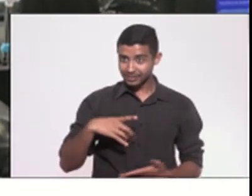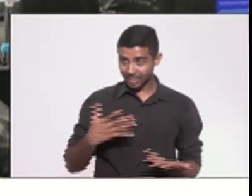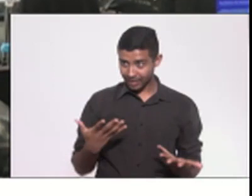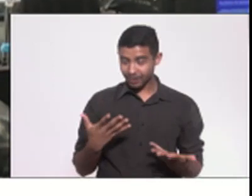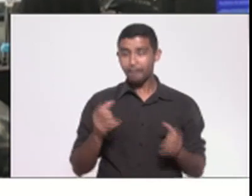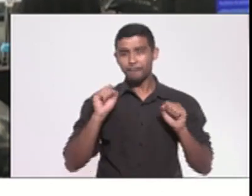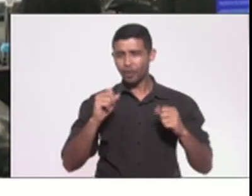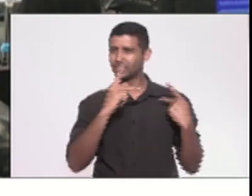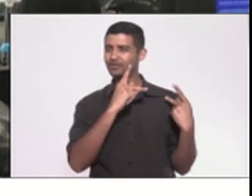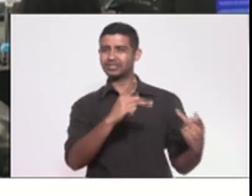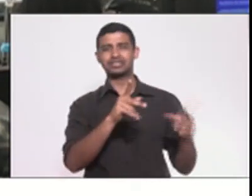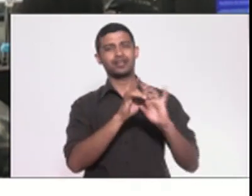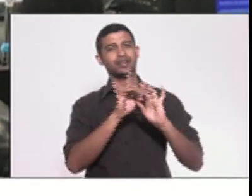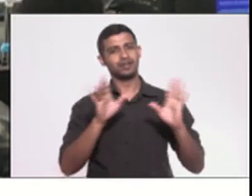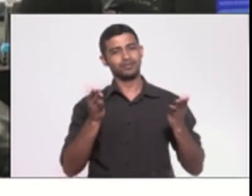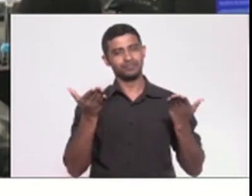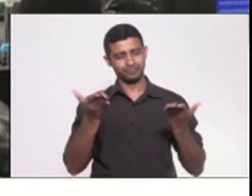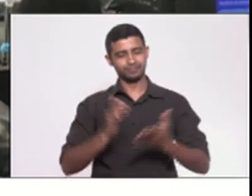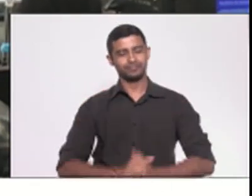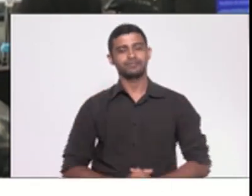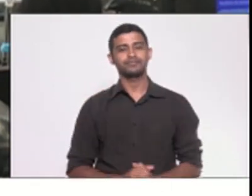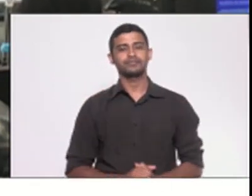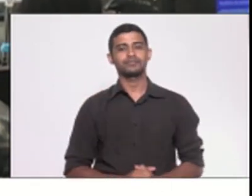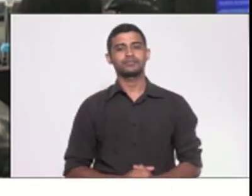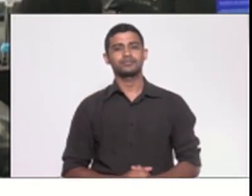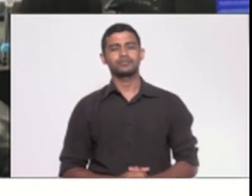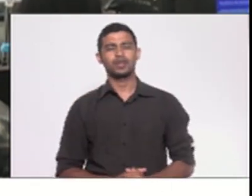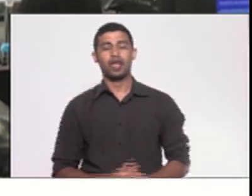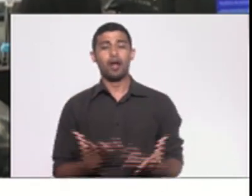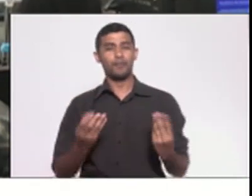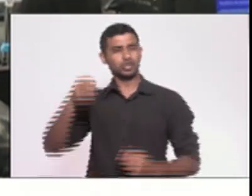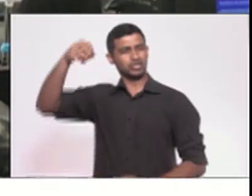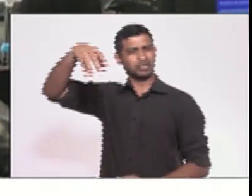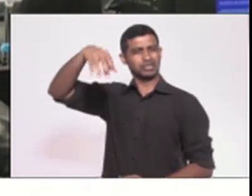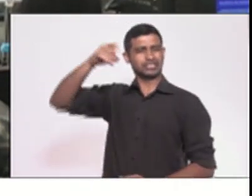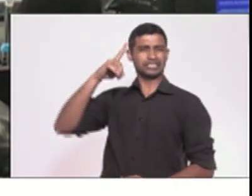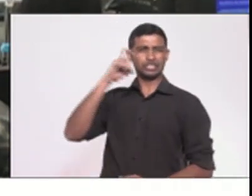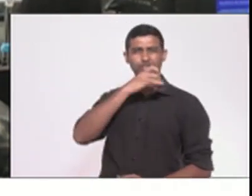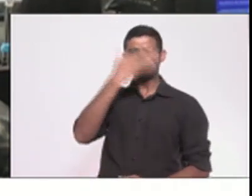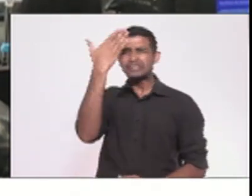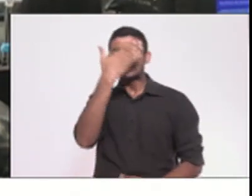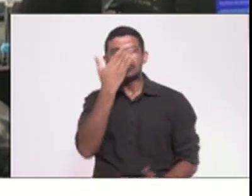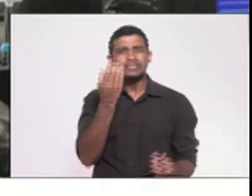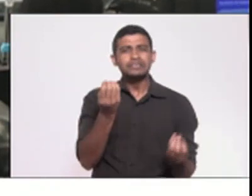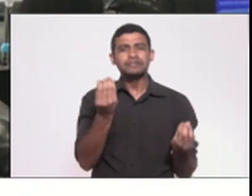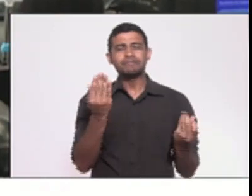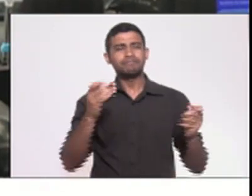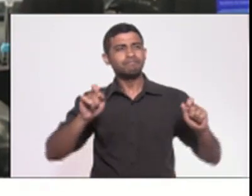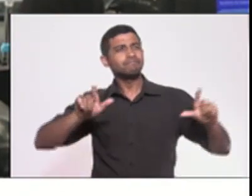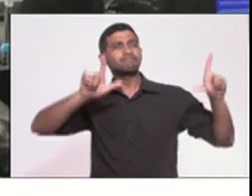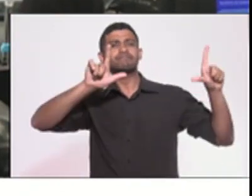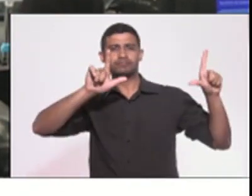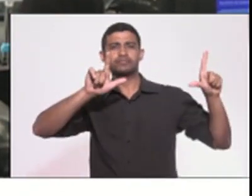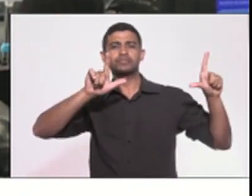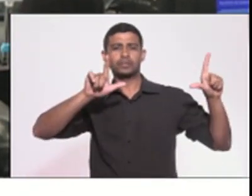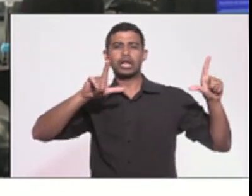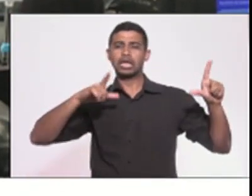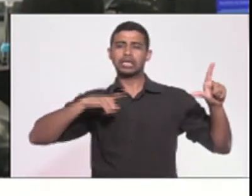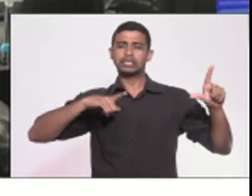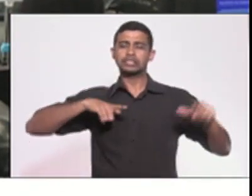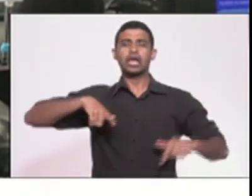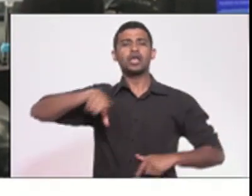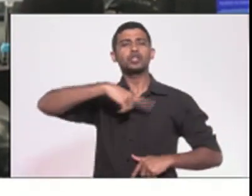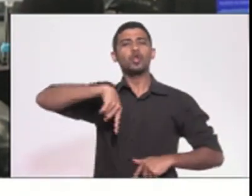para visitar. Aqui está com muita iluminação, está difícil de ver, mas basicamente o que nós temos em termos